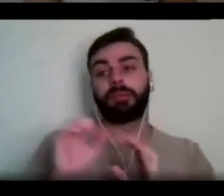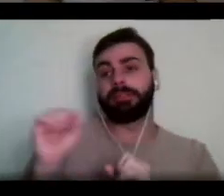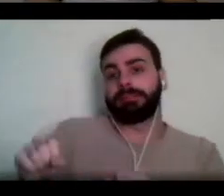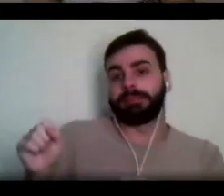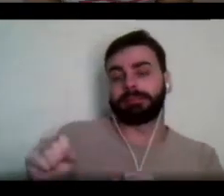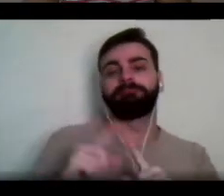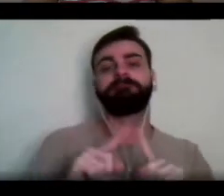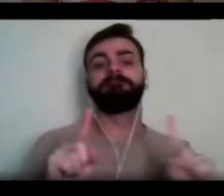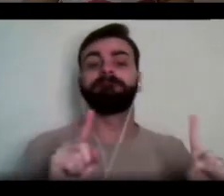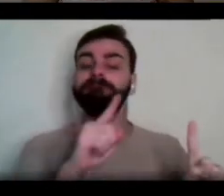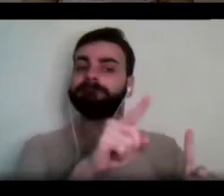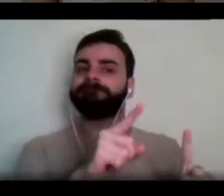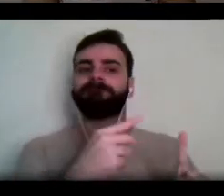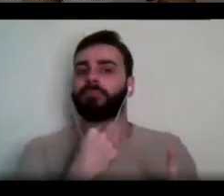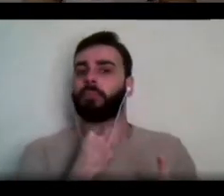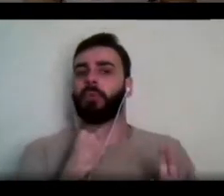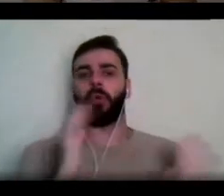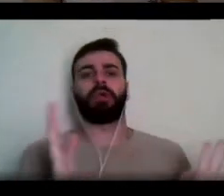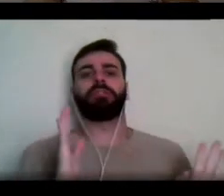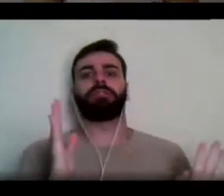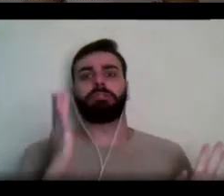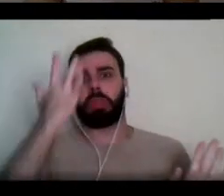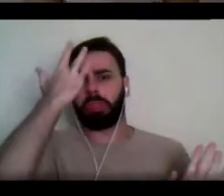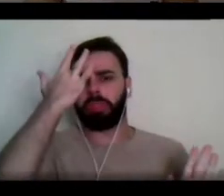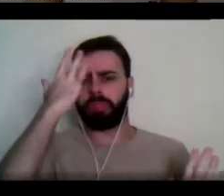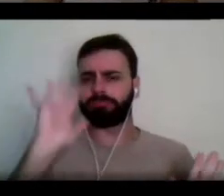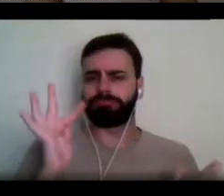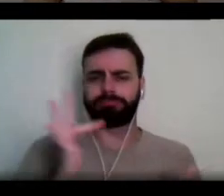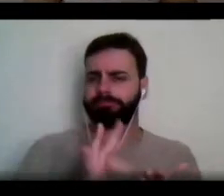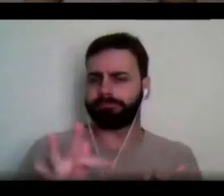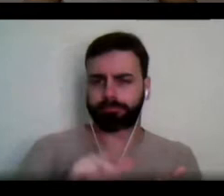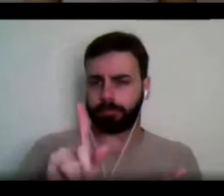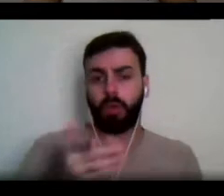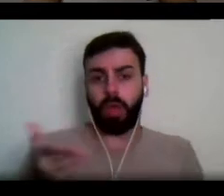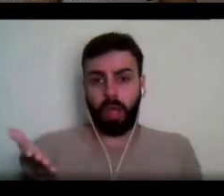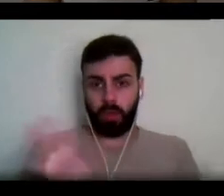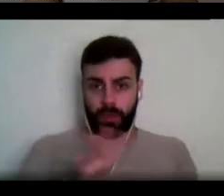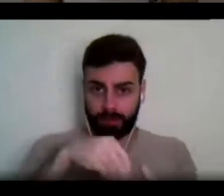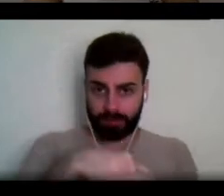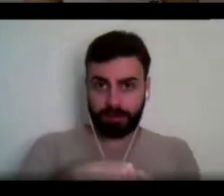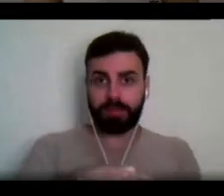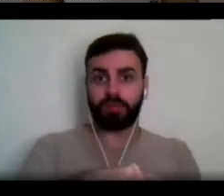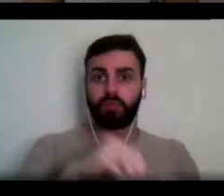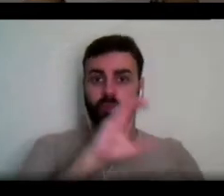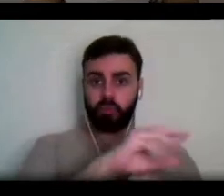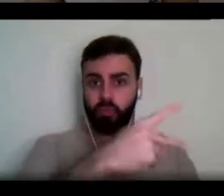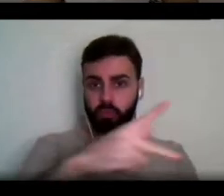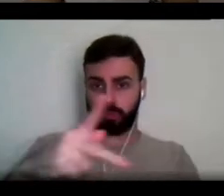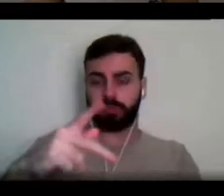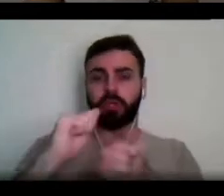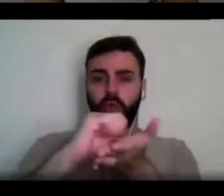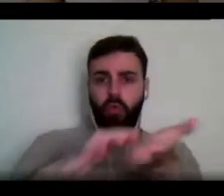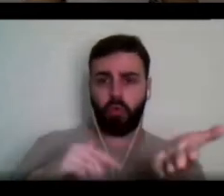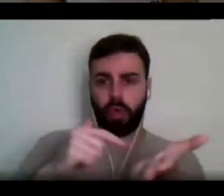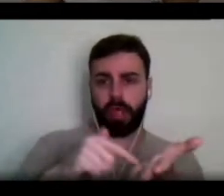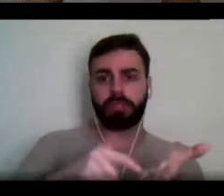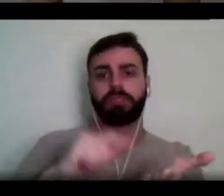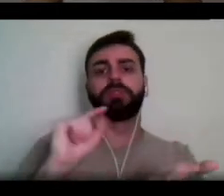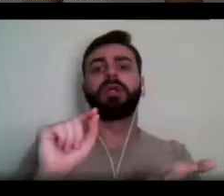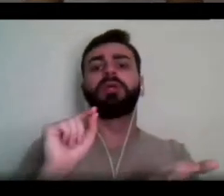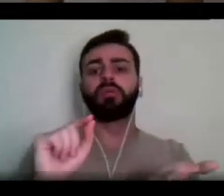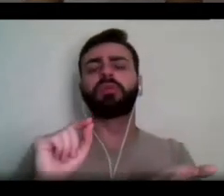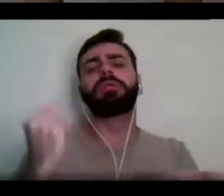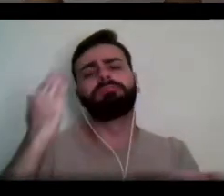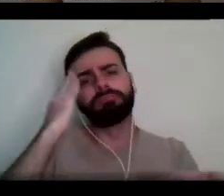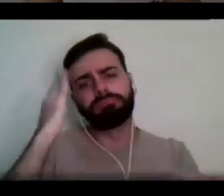Pois é. Isso não serve mais, tá? A partir de agora, os problemas que nós